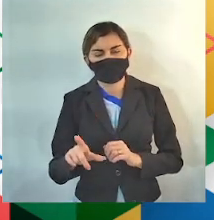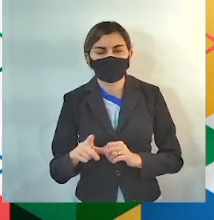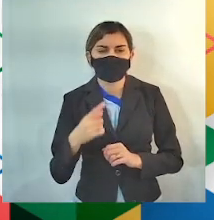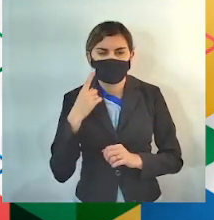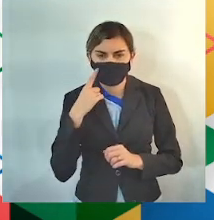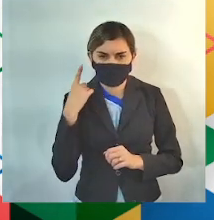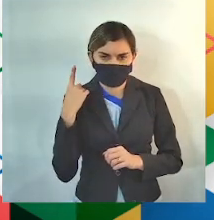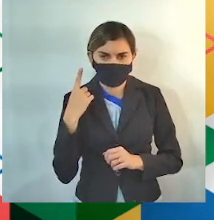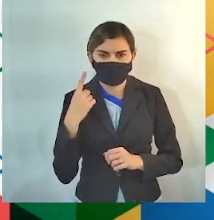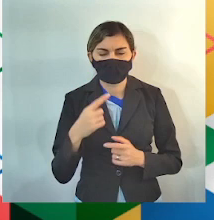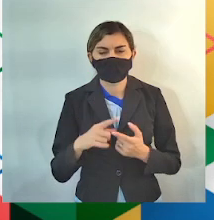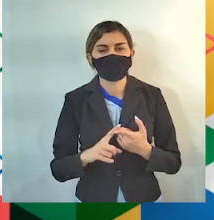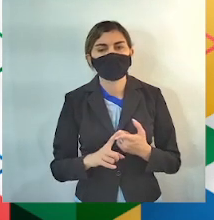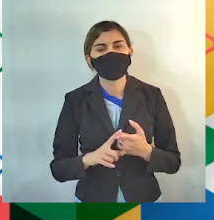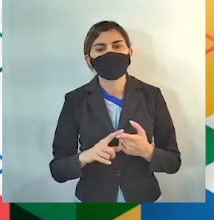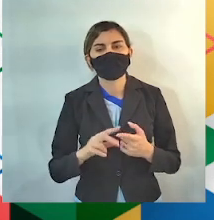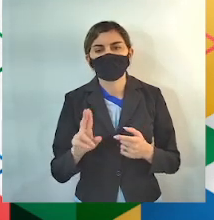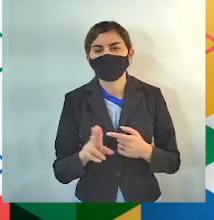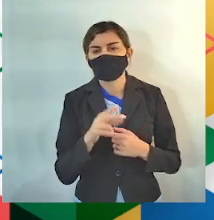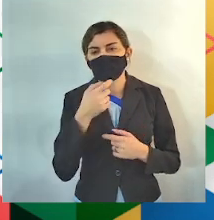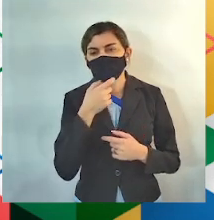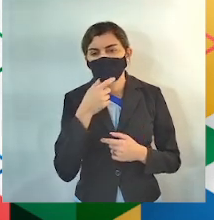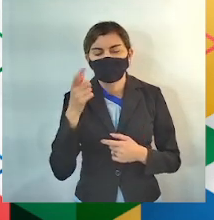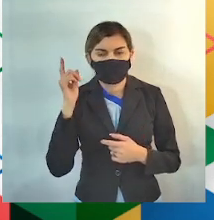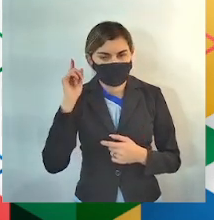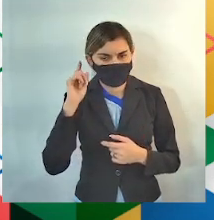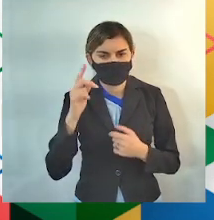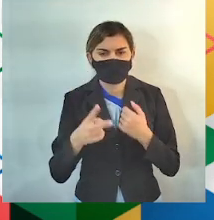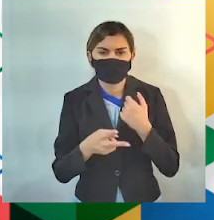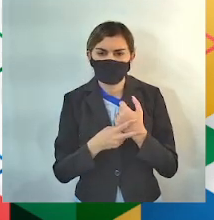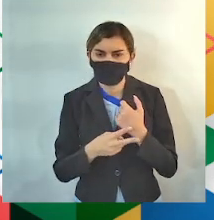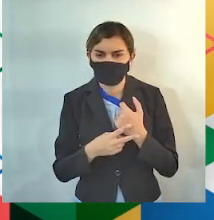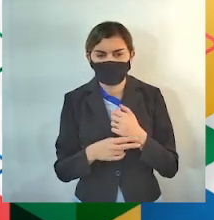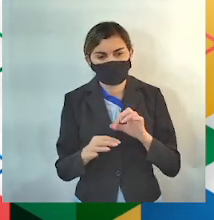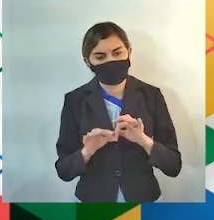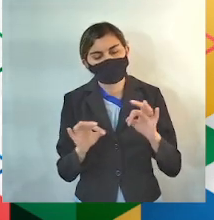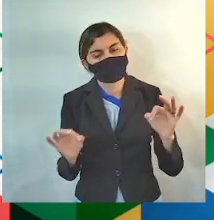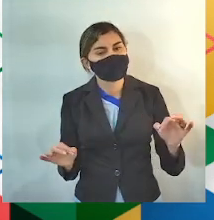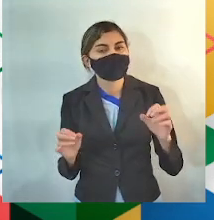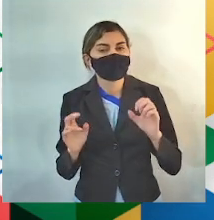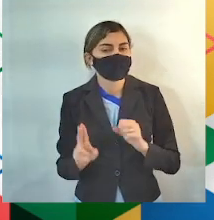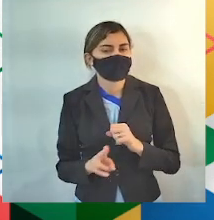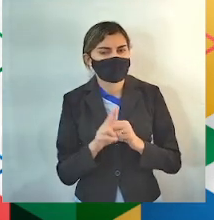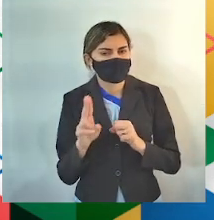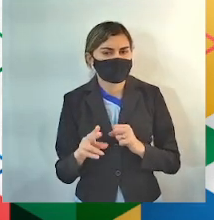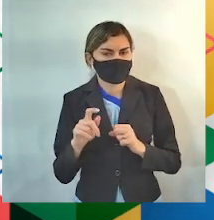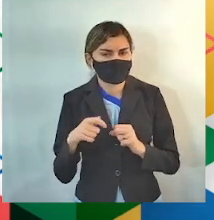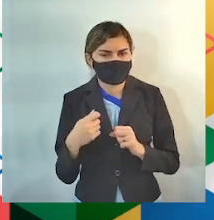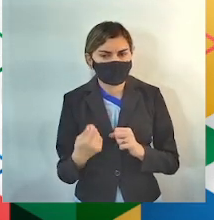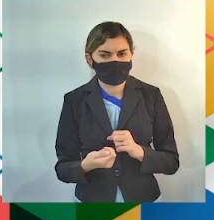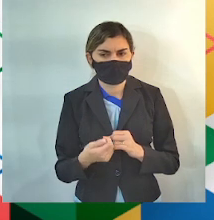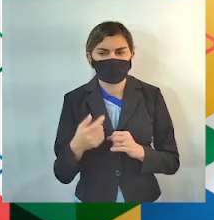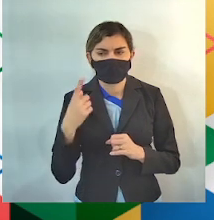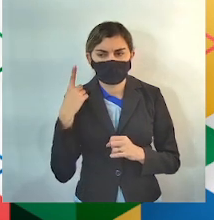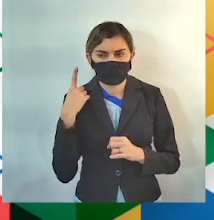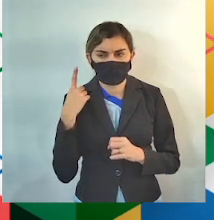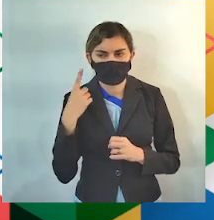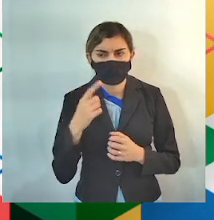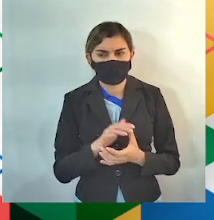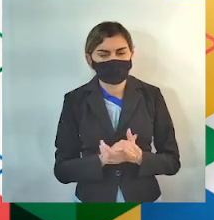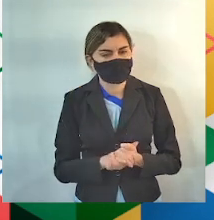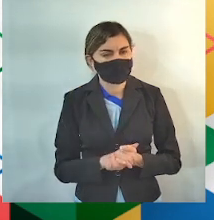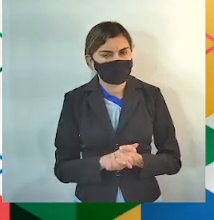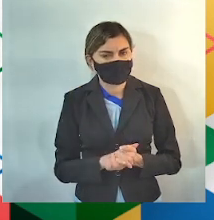this. E there, se estiver longe, eu vou usar no singular that e no